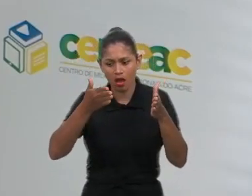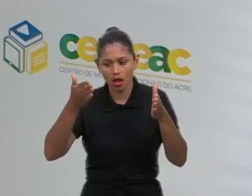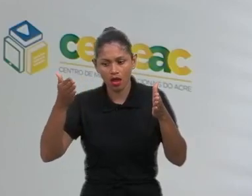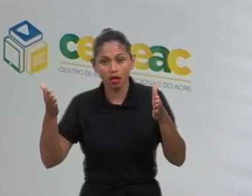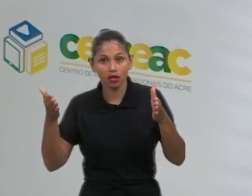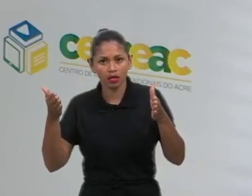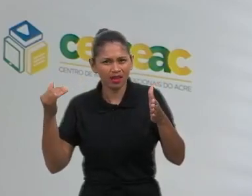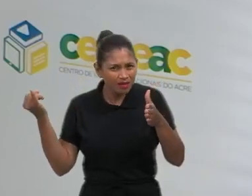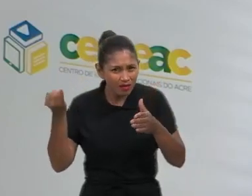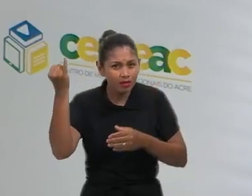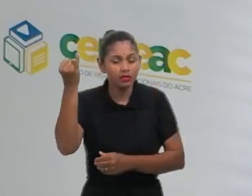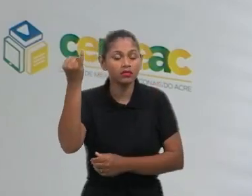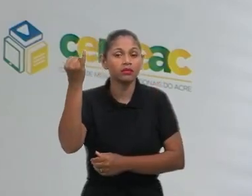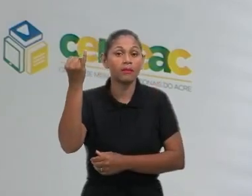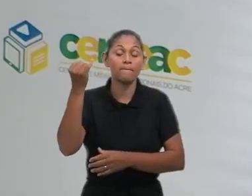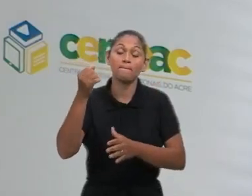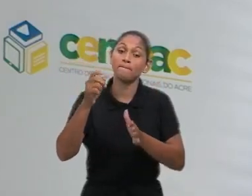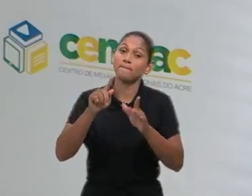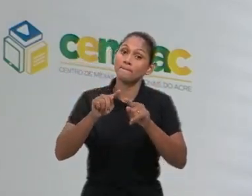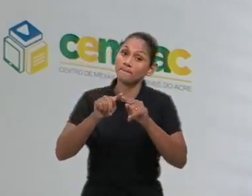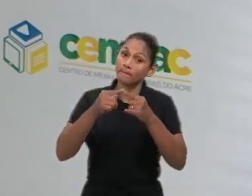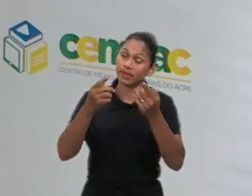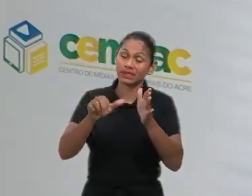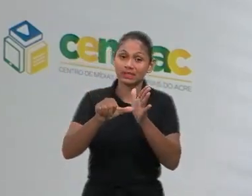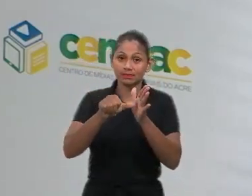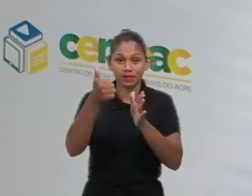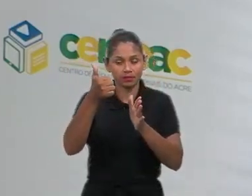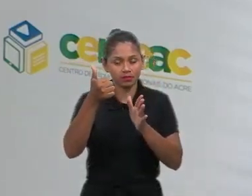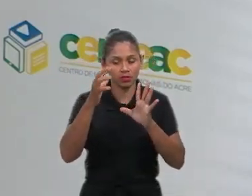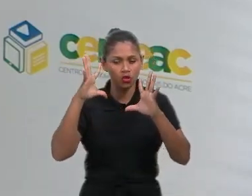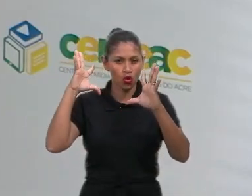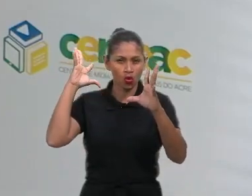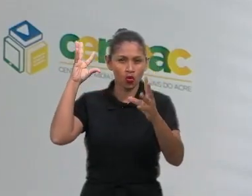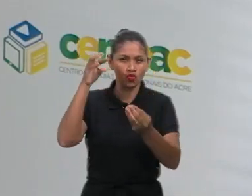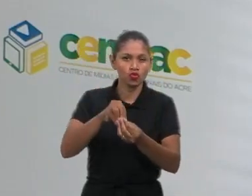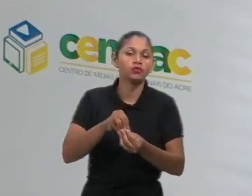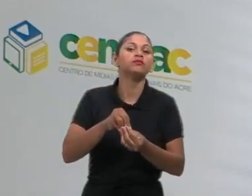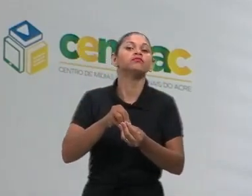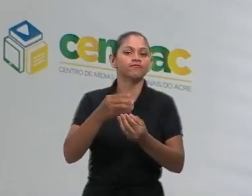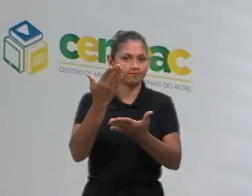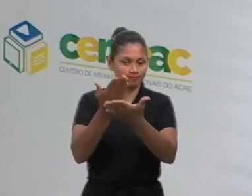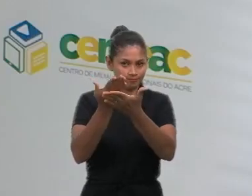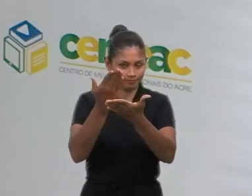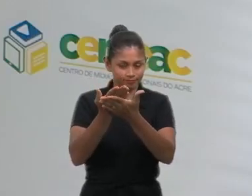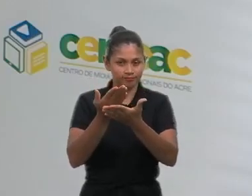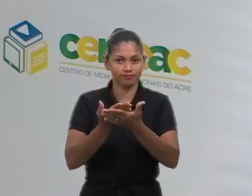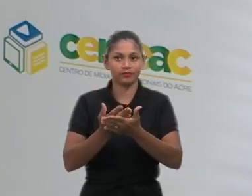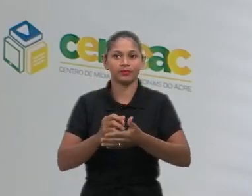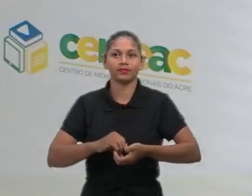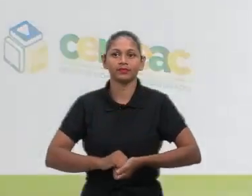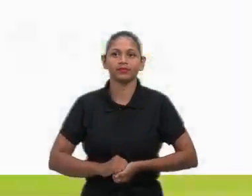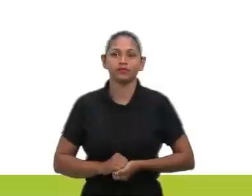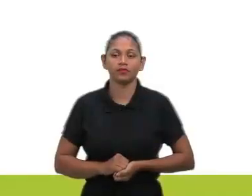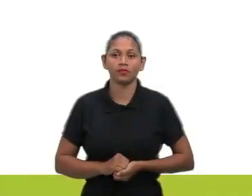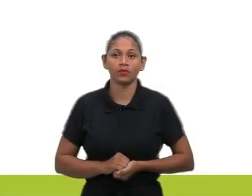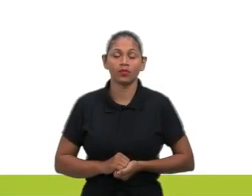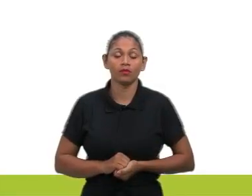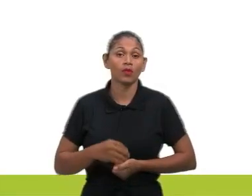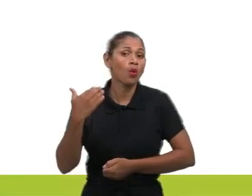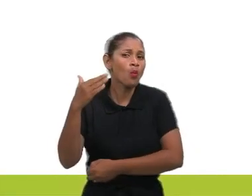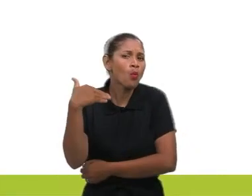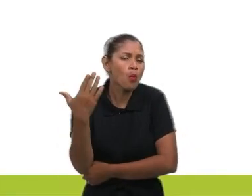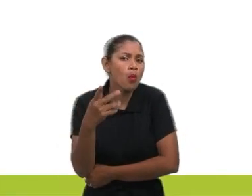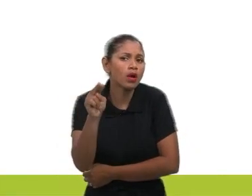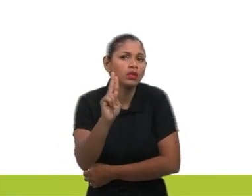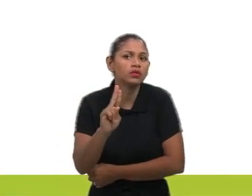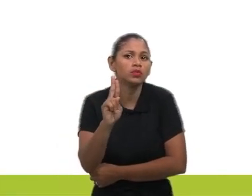fazer essa pergunta sempre. Mas primeiro, vamos para o resumão da aula para a gente finalizar? Tá. Para a gente resumir, quando devo utilizar